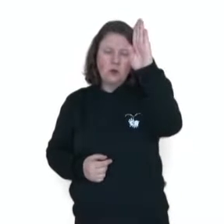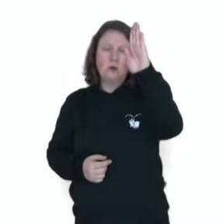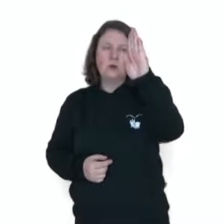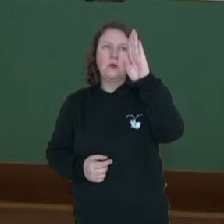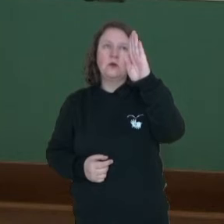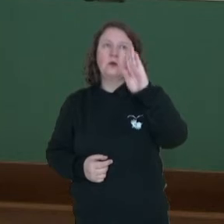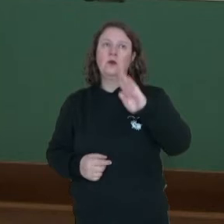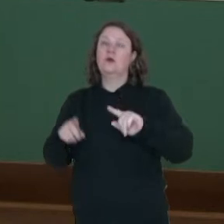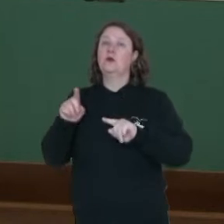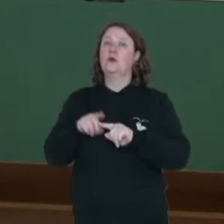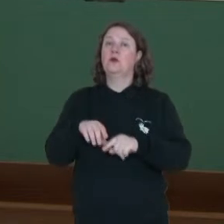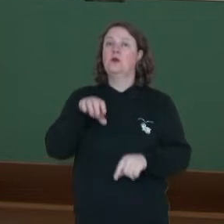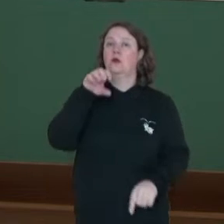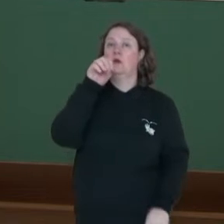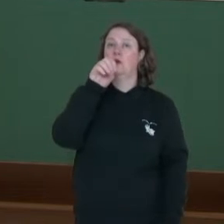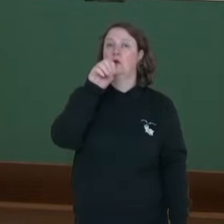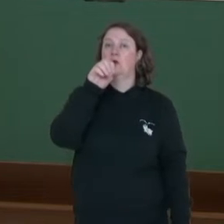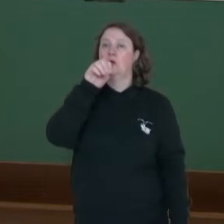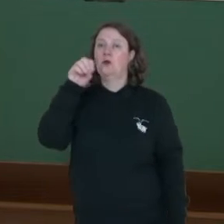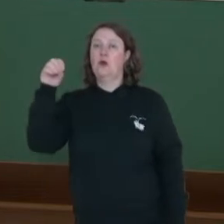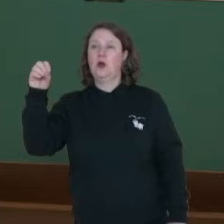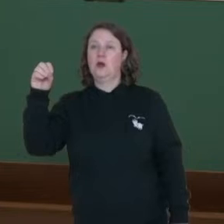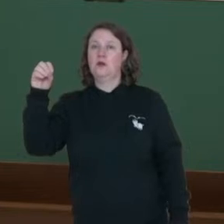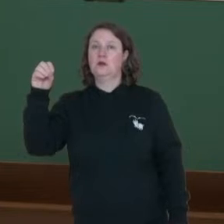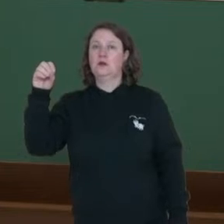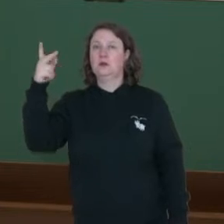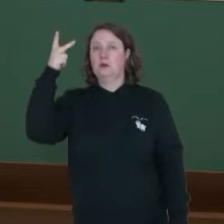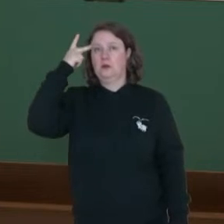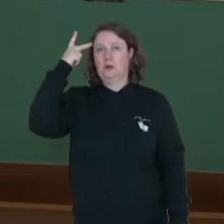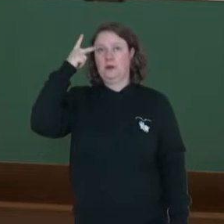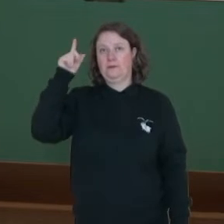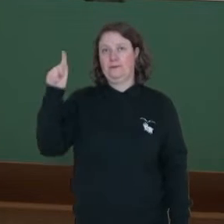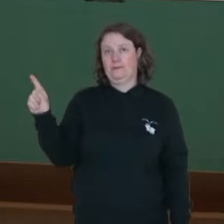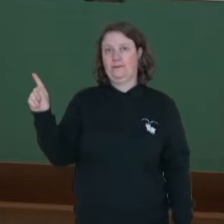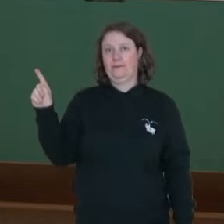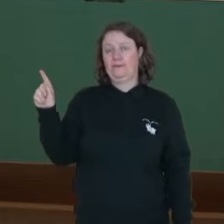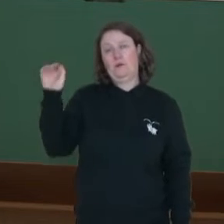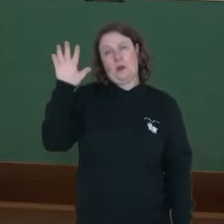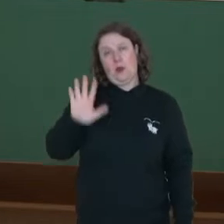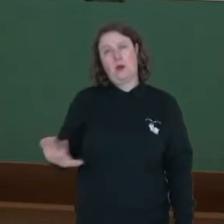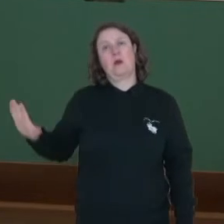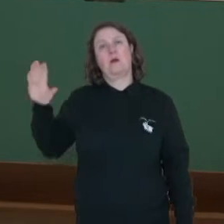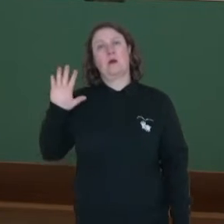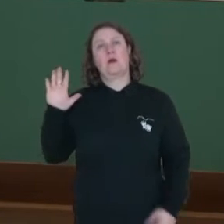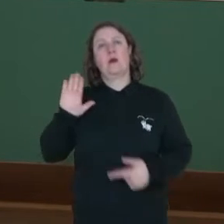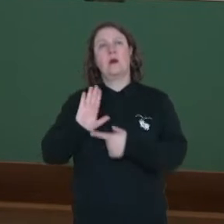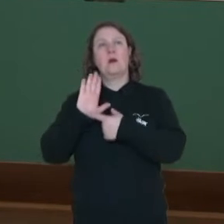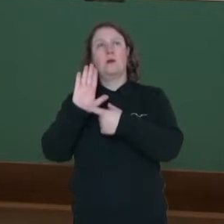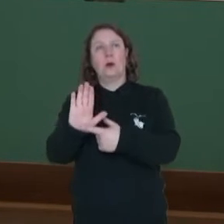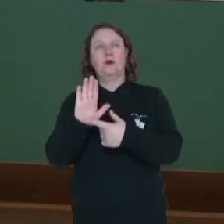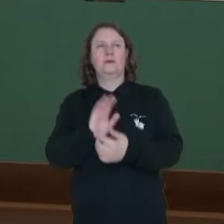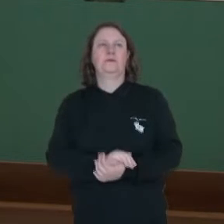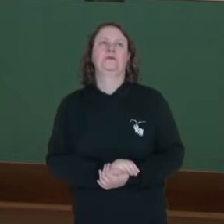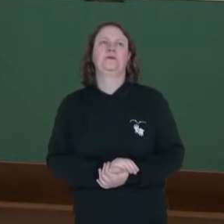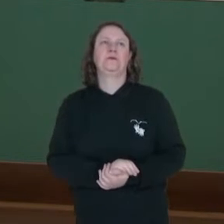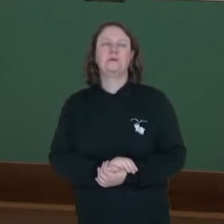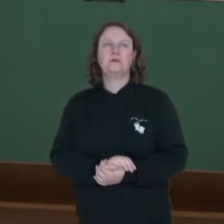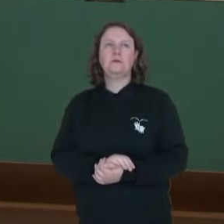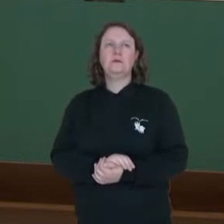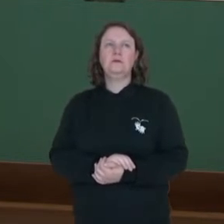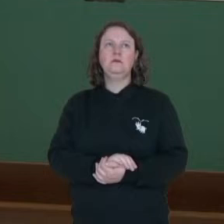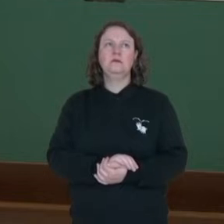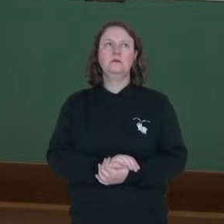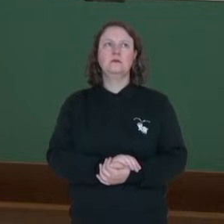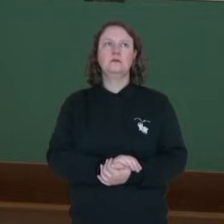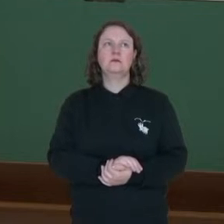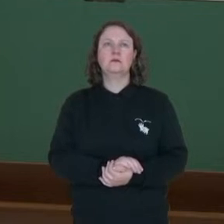principalmente no oeste do estado de São Paulo, né? Esse mapa da expansão cafeeira que a gente apresenta aqui para vocês.